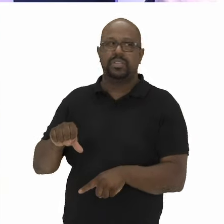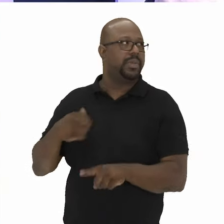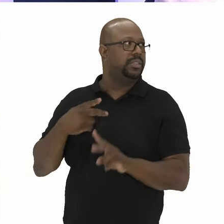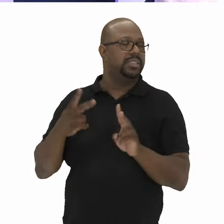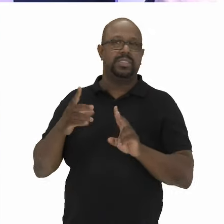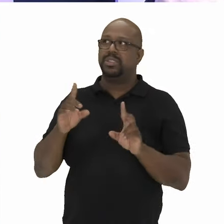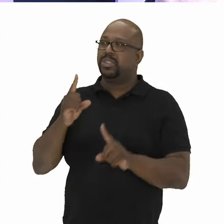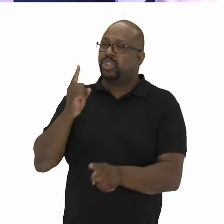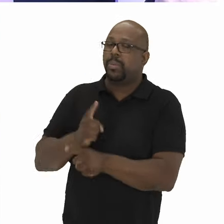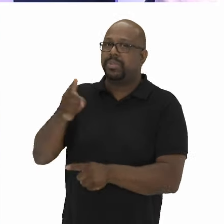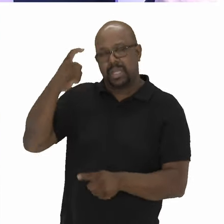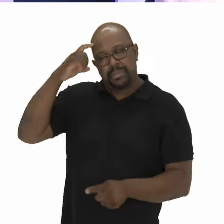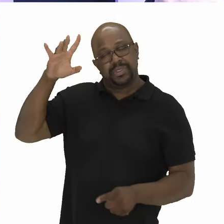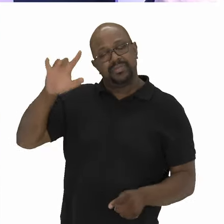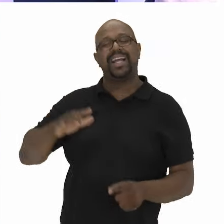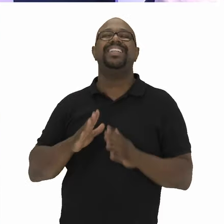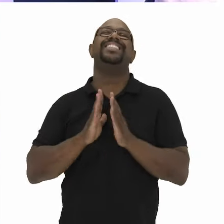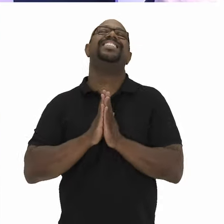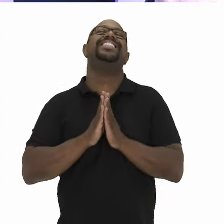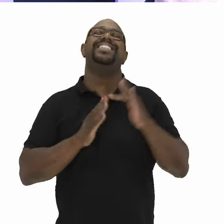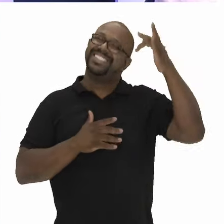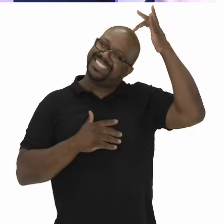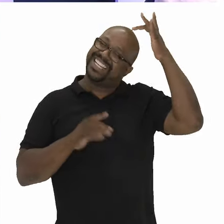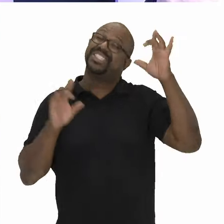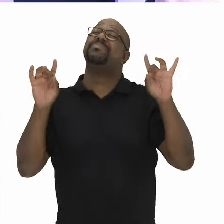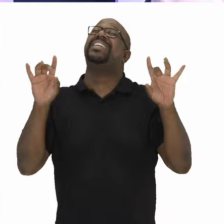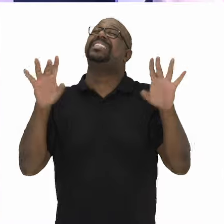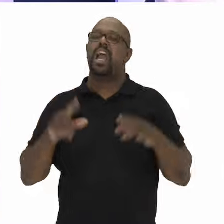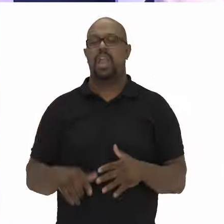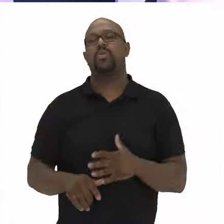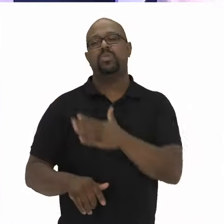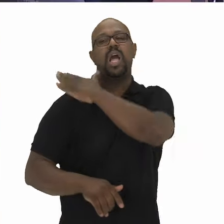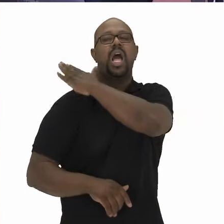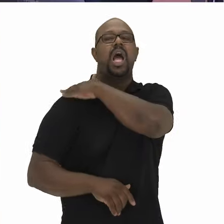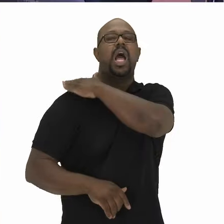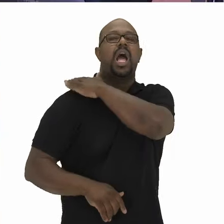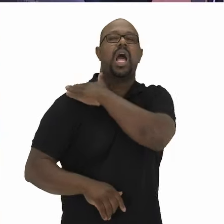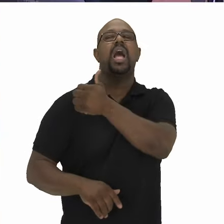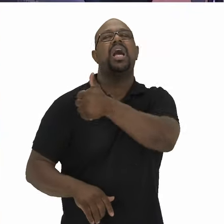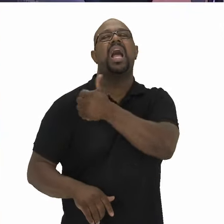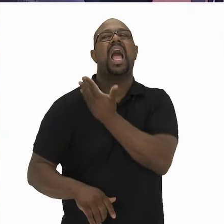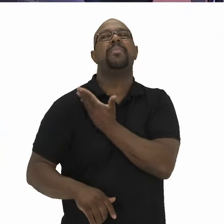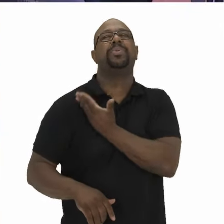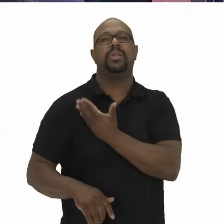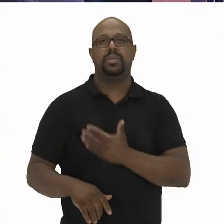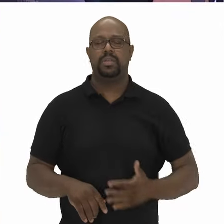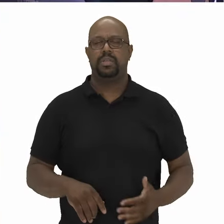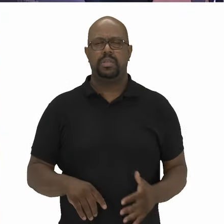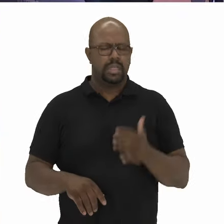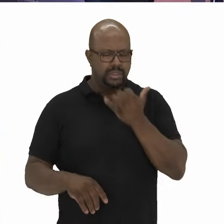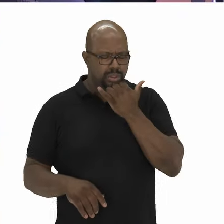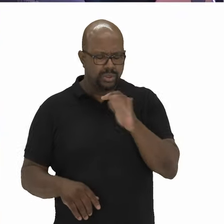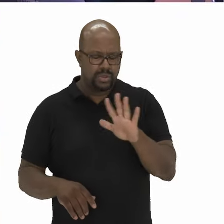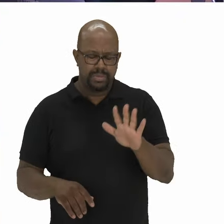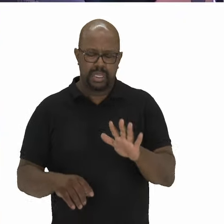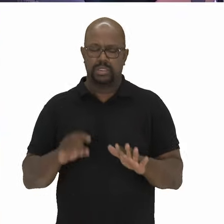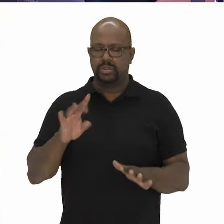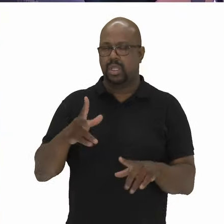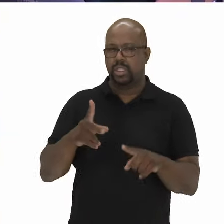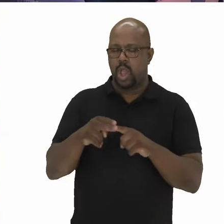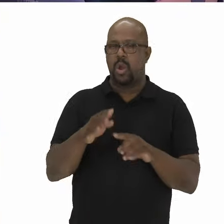você mas para ninguém descobrir que você você pensa isso você chama de especial é um tapinha nas costas tapinha nas costas exatamente Eh desculpa